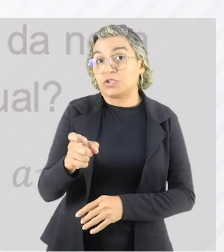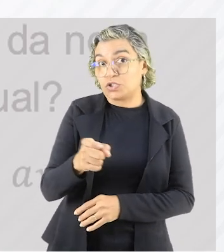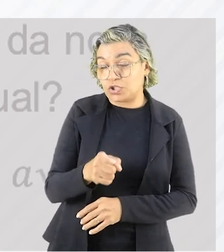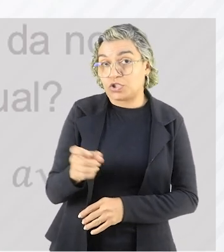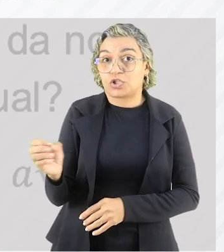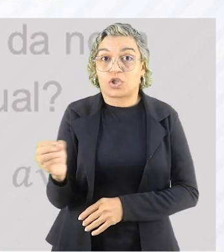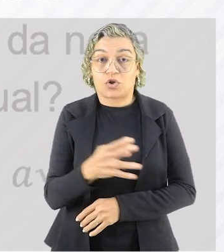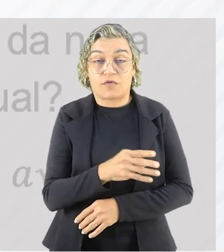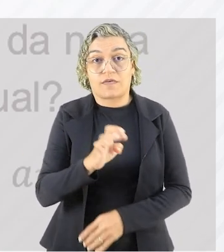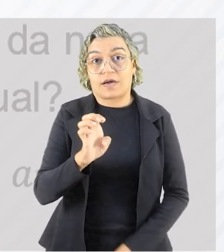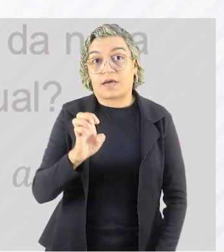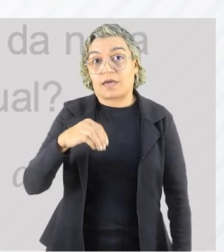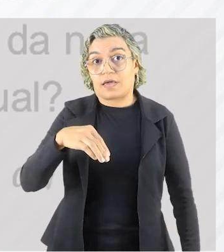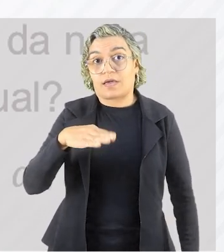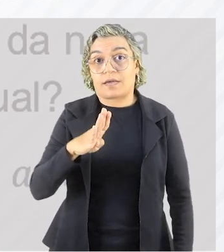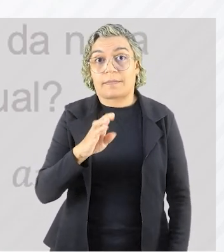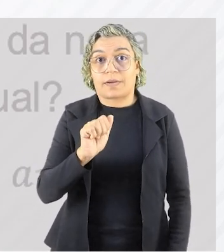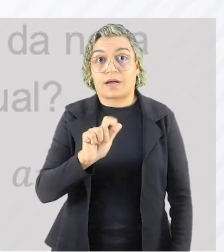embalagem,